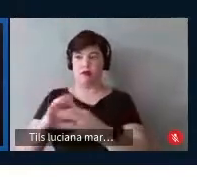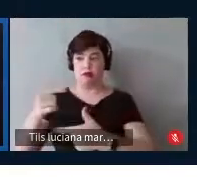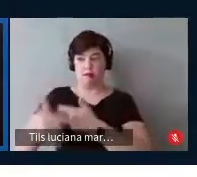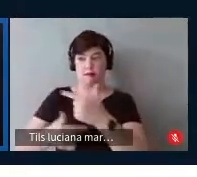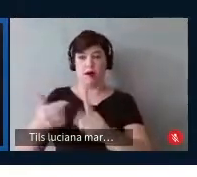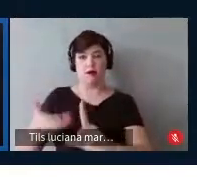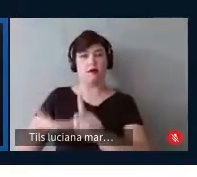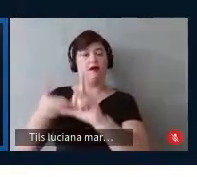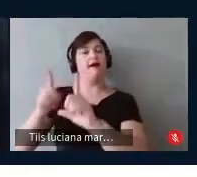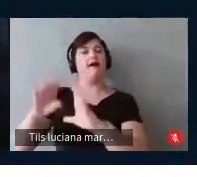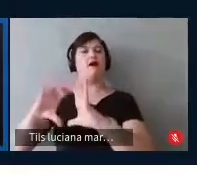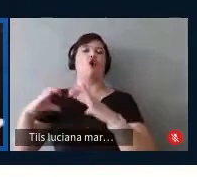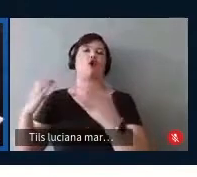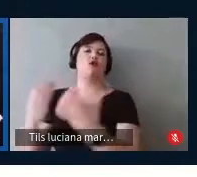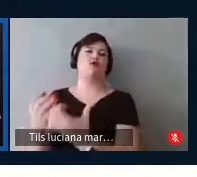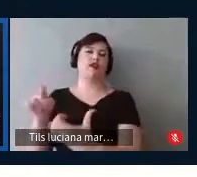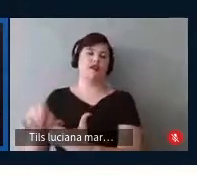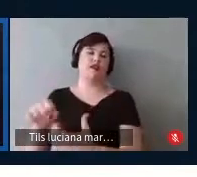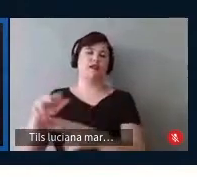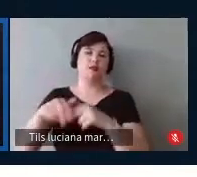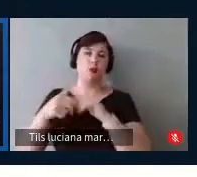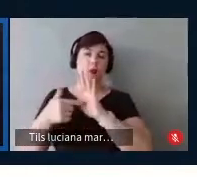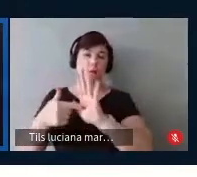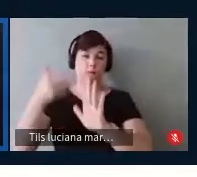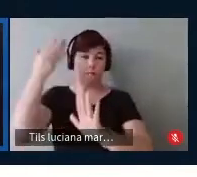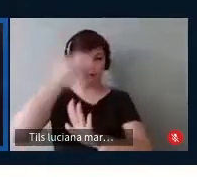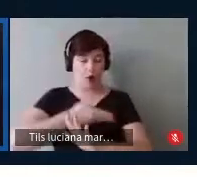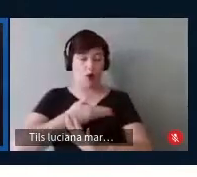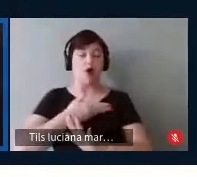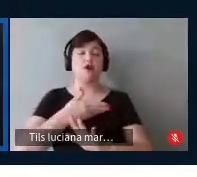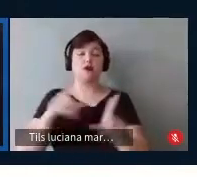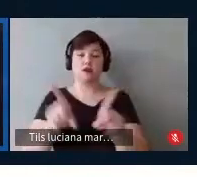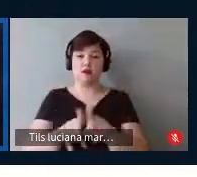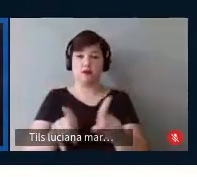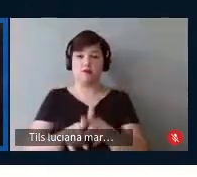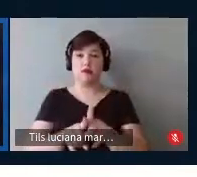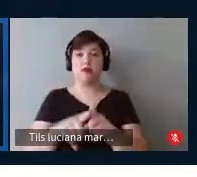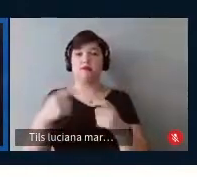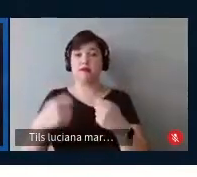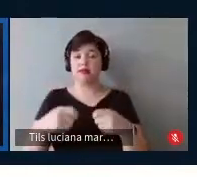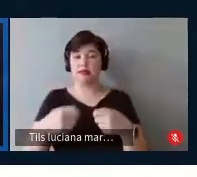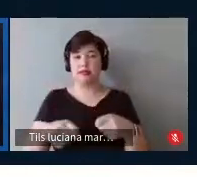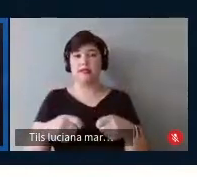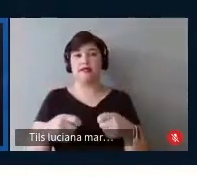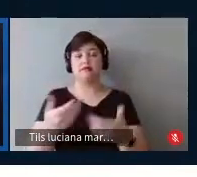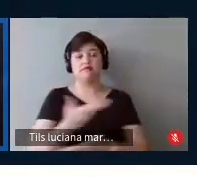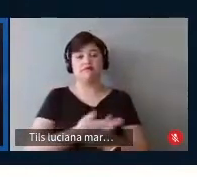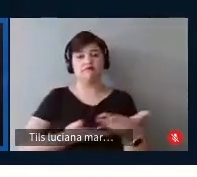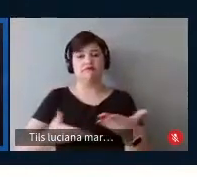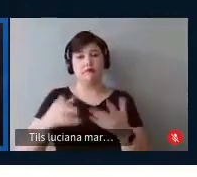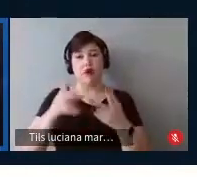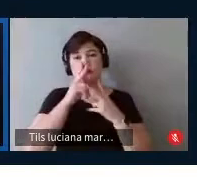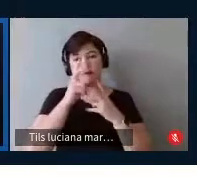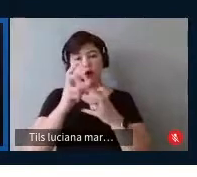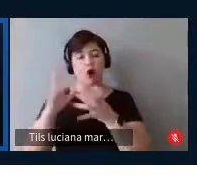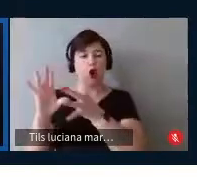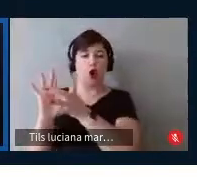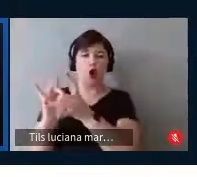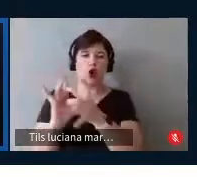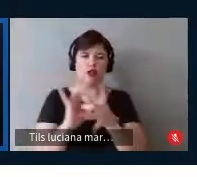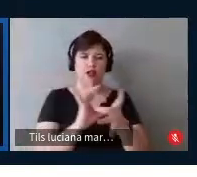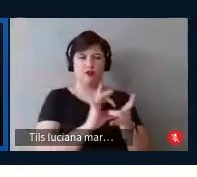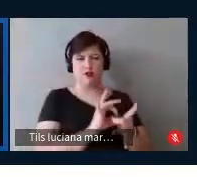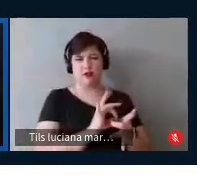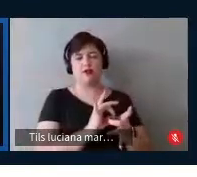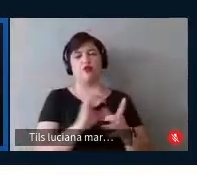de conferência. O que mostra também a necessidade de uma ancoragem forte e uma